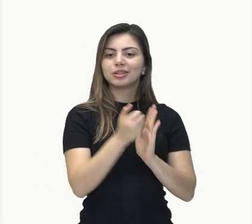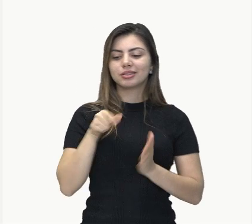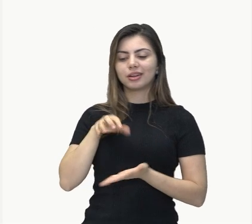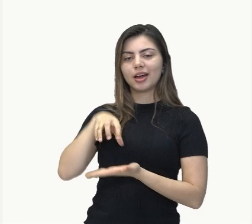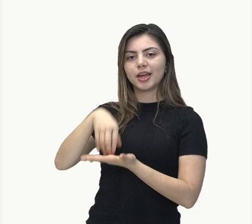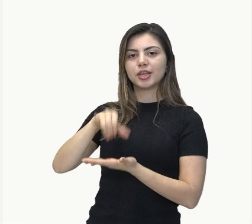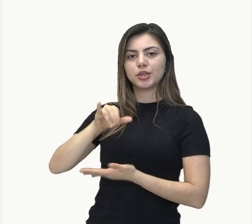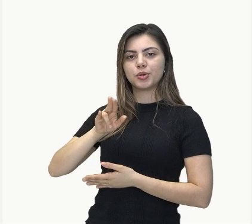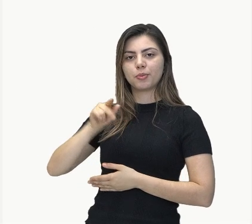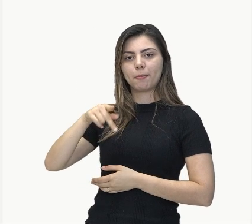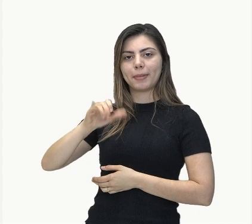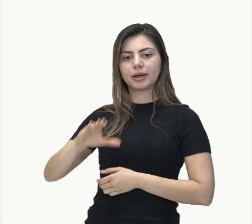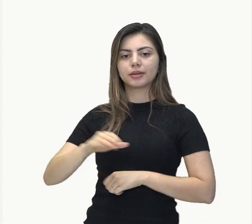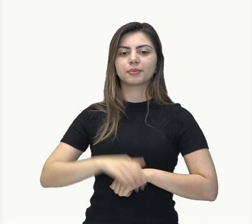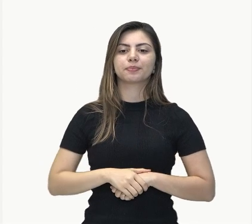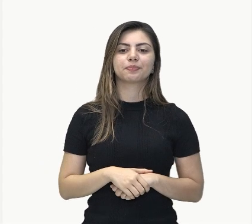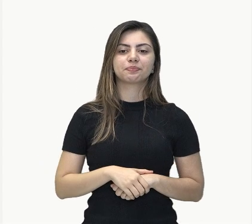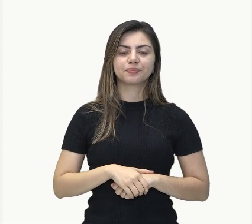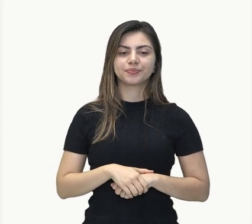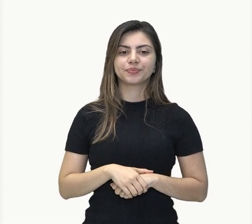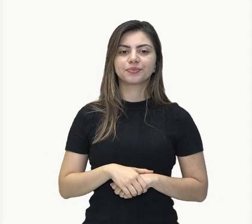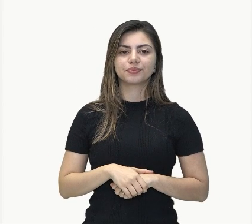IUPAC.